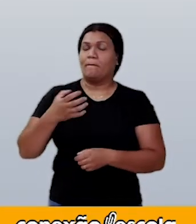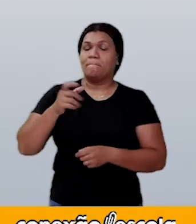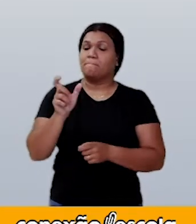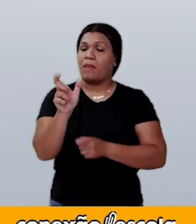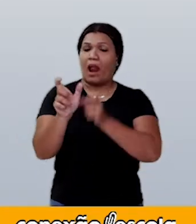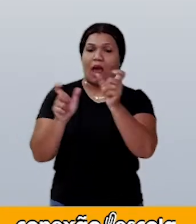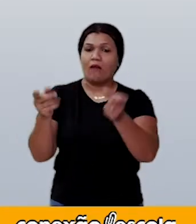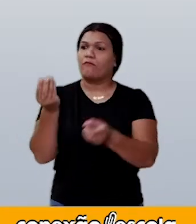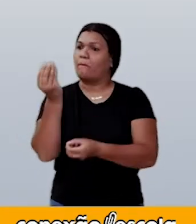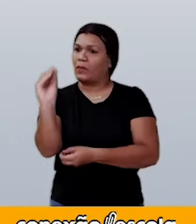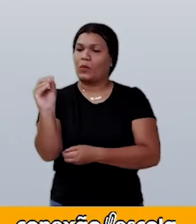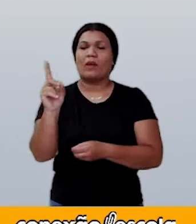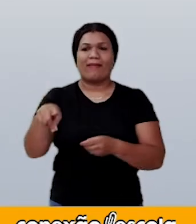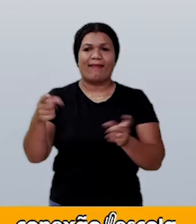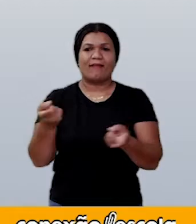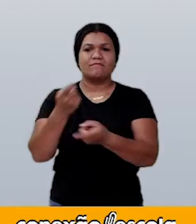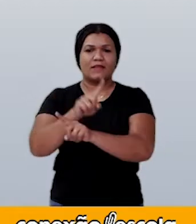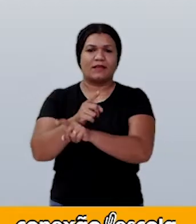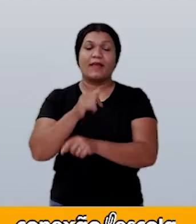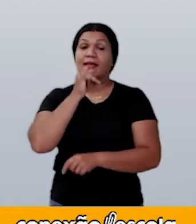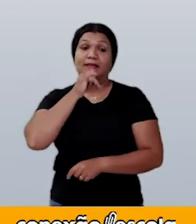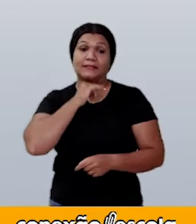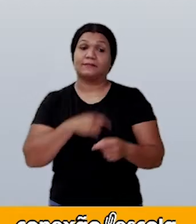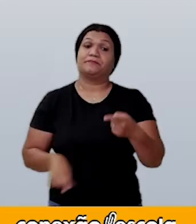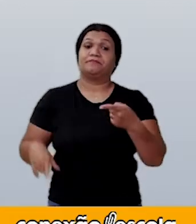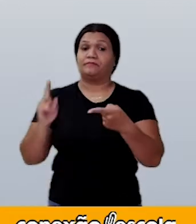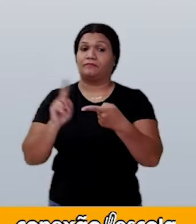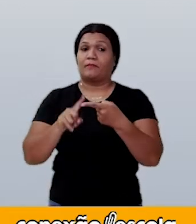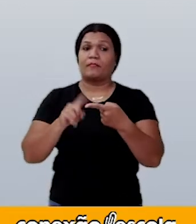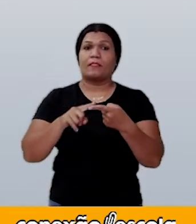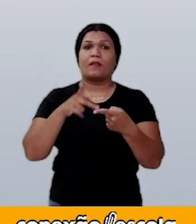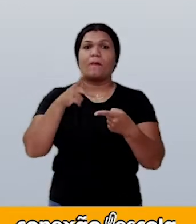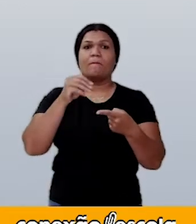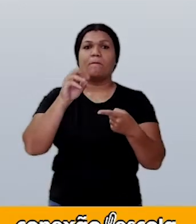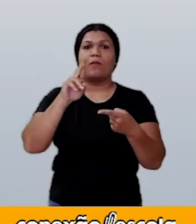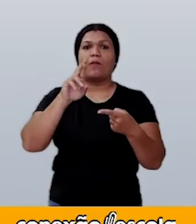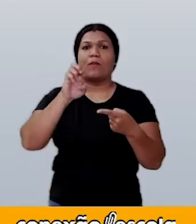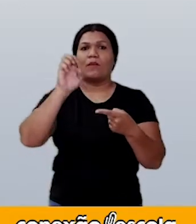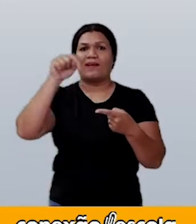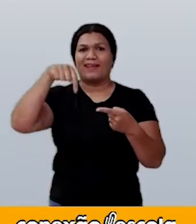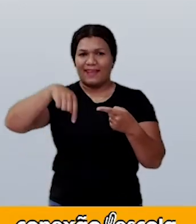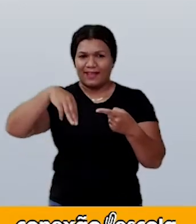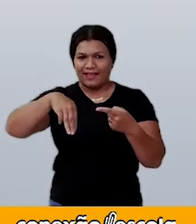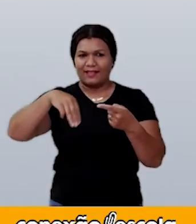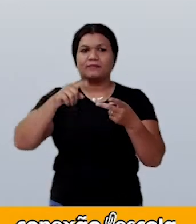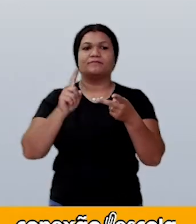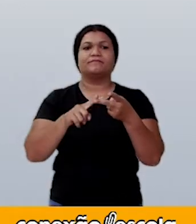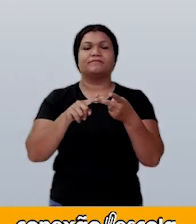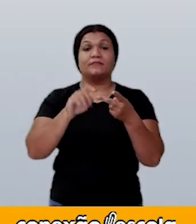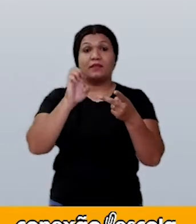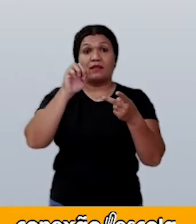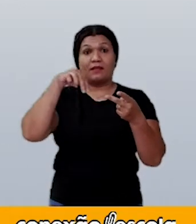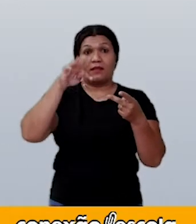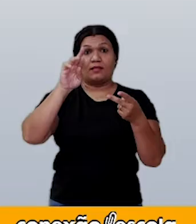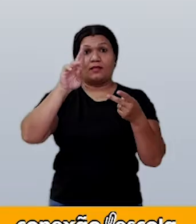de oposição, como, por exemplo, as palavras porém,